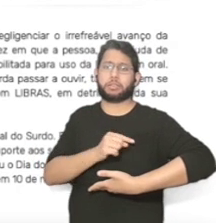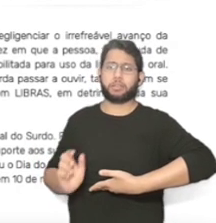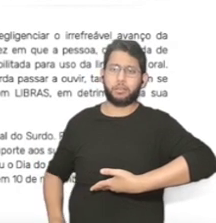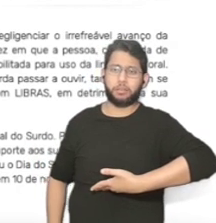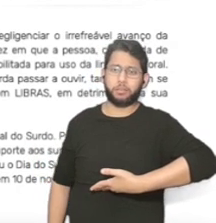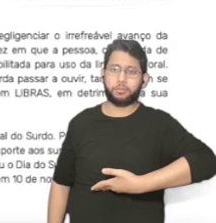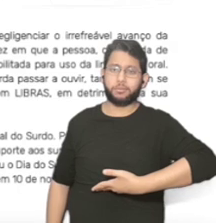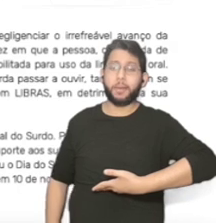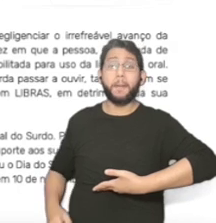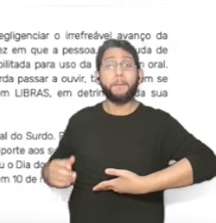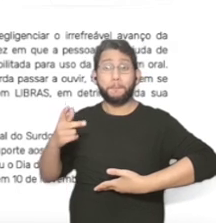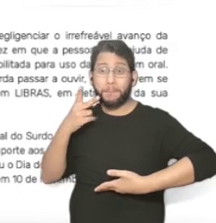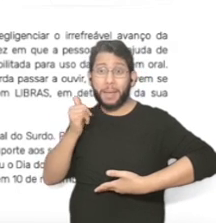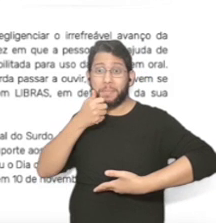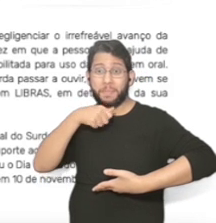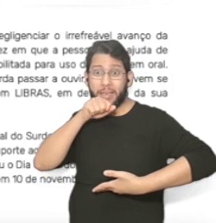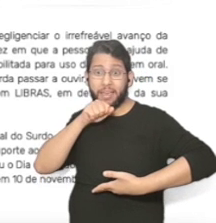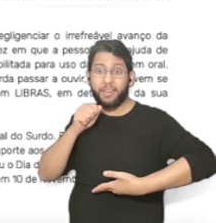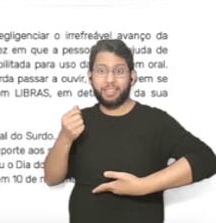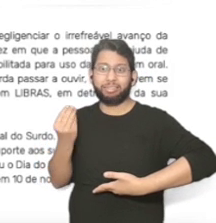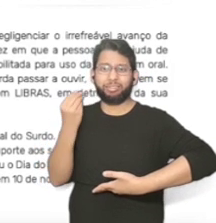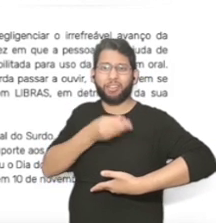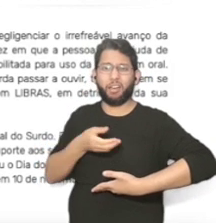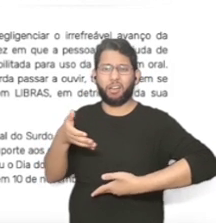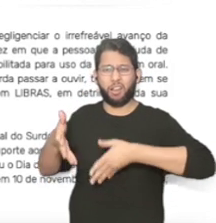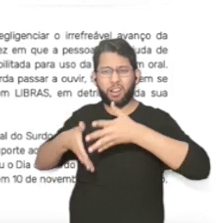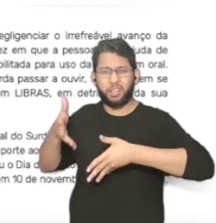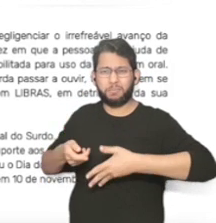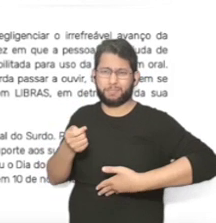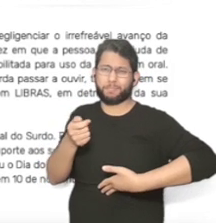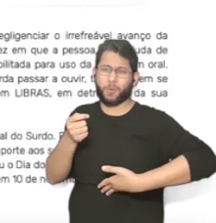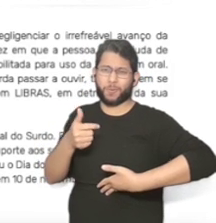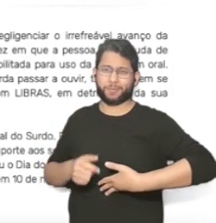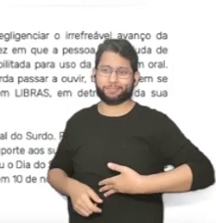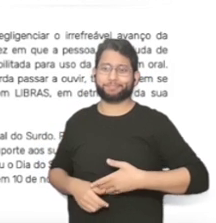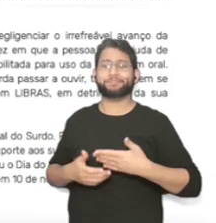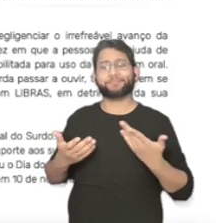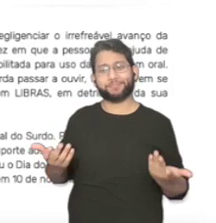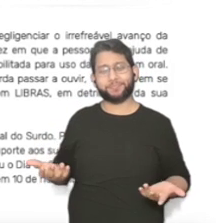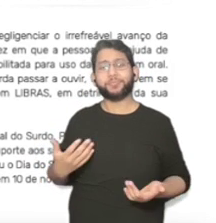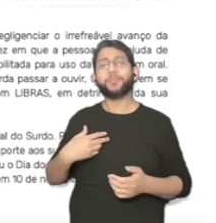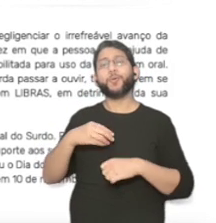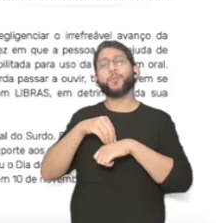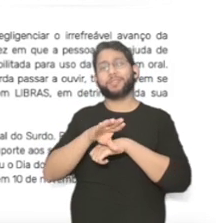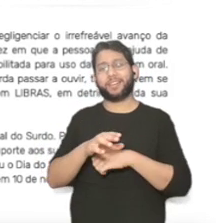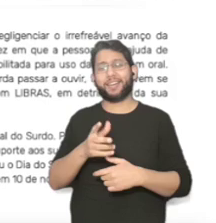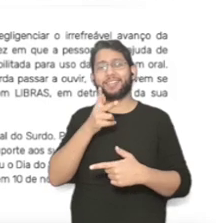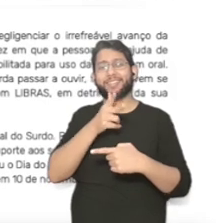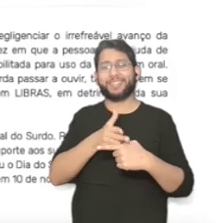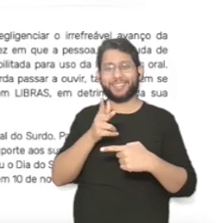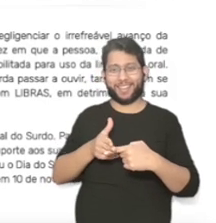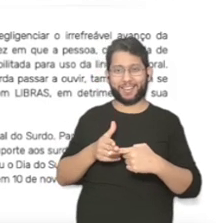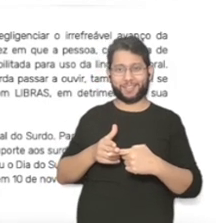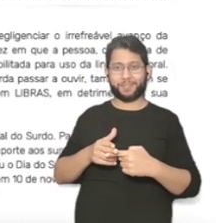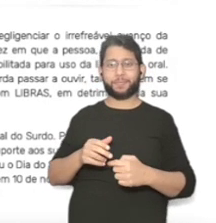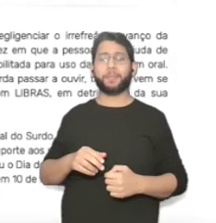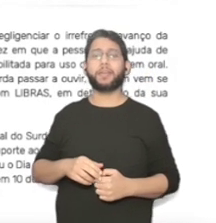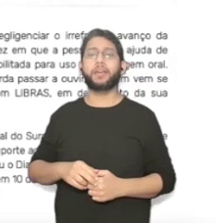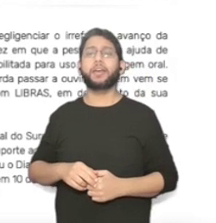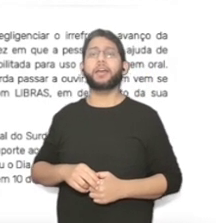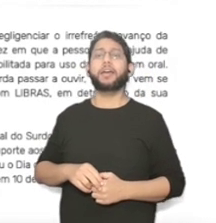muito raros os pais que querem a Libras. E eu deixo para vocês uma sugestão de série para vocês assistirem, que é